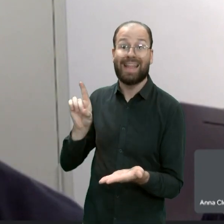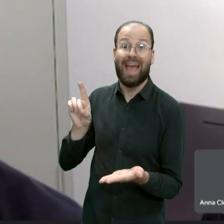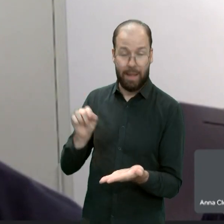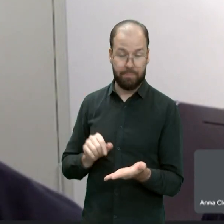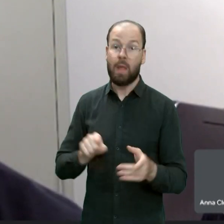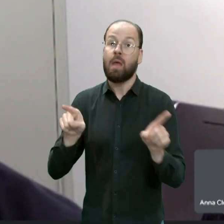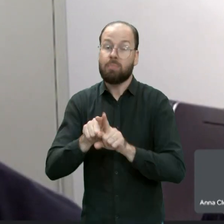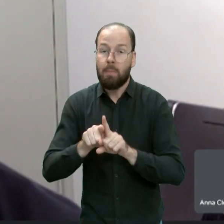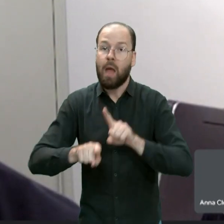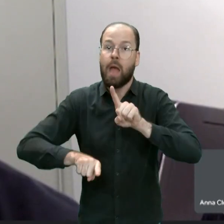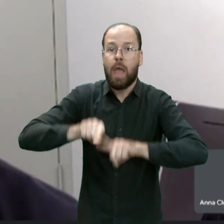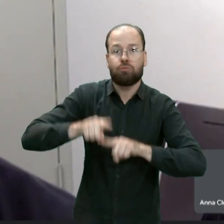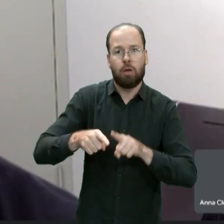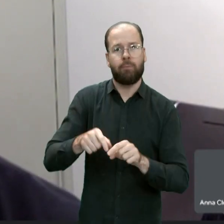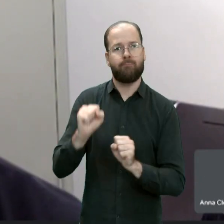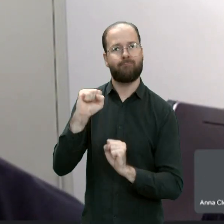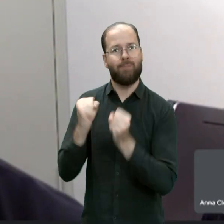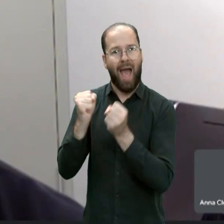utilizamos